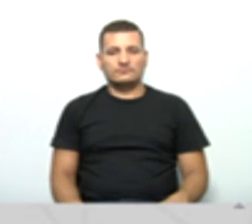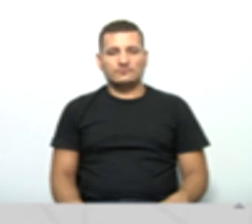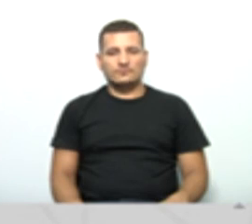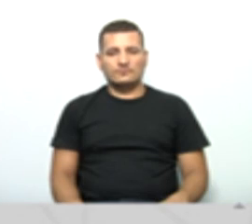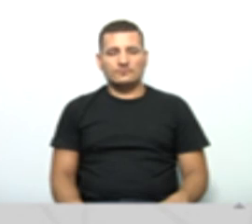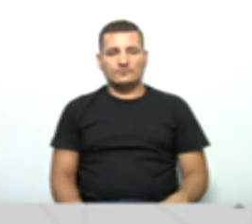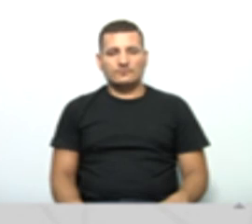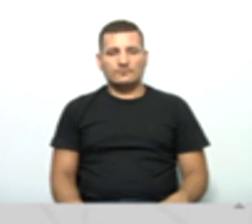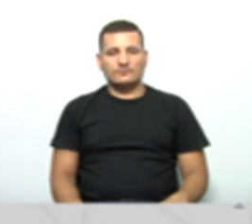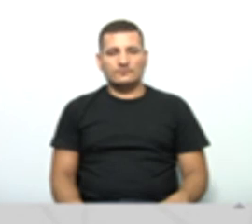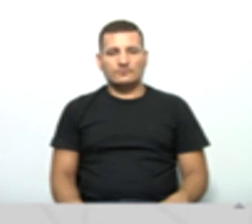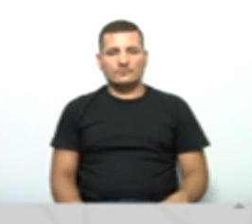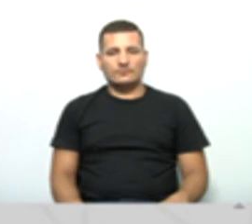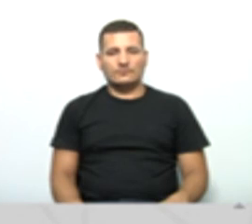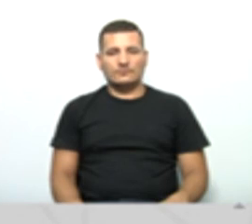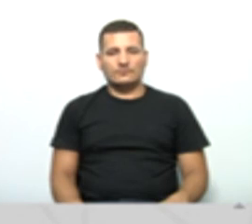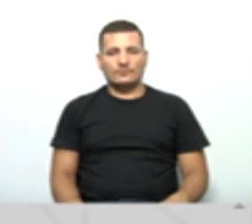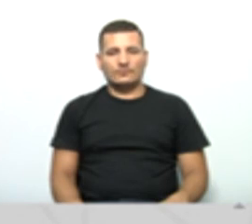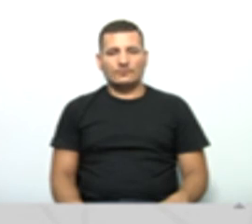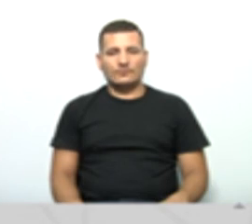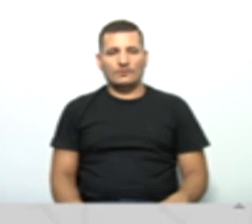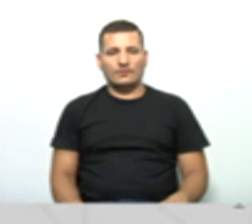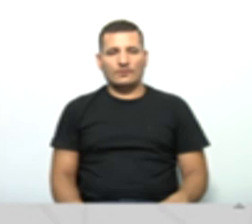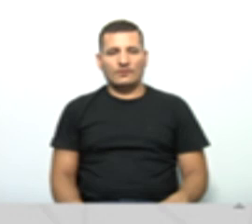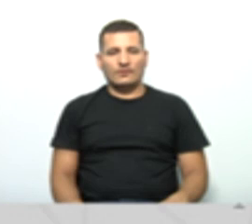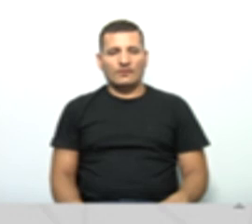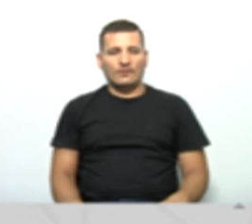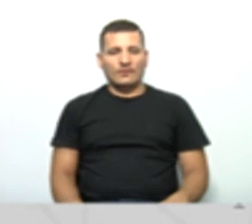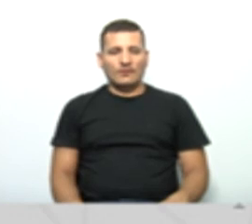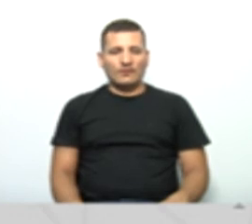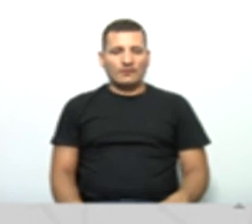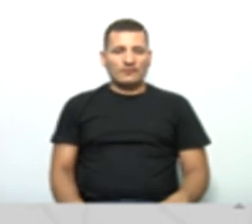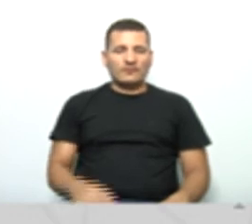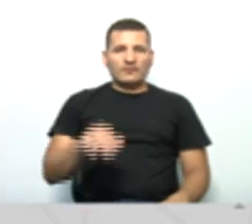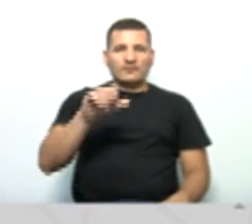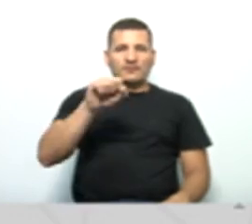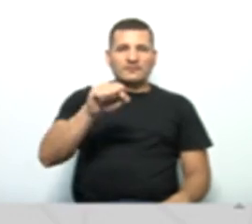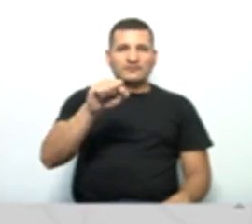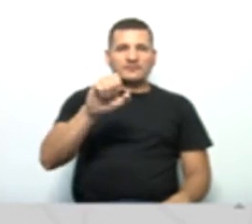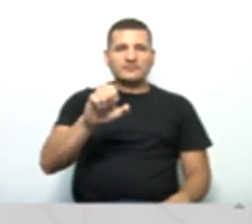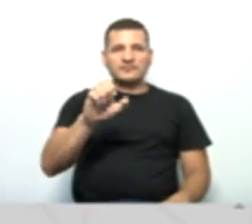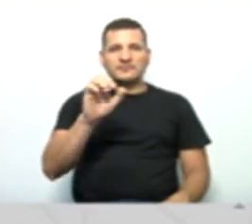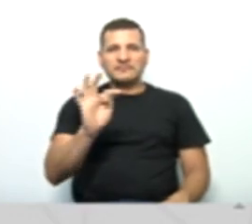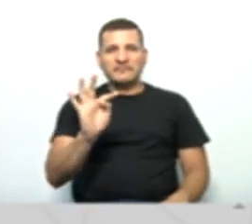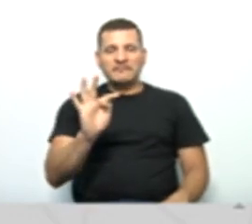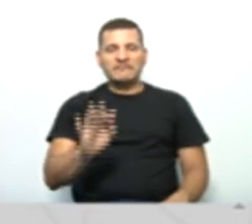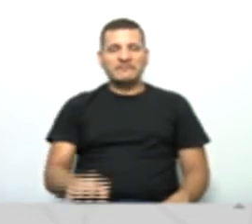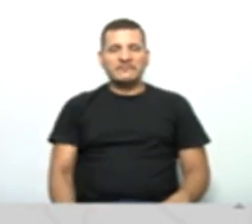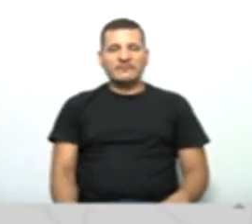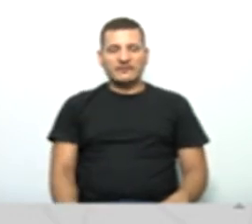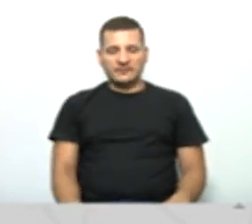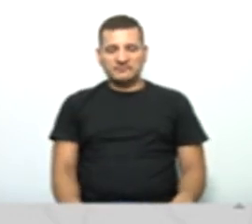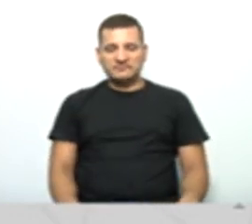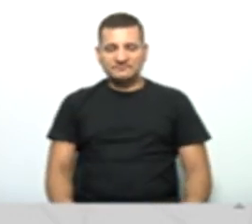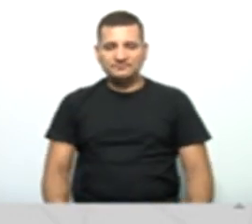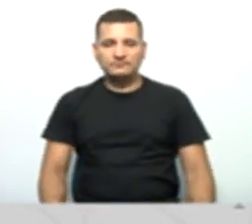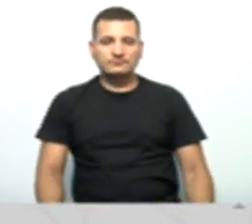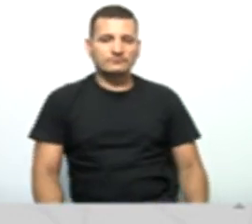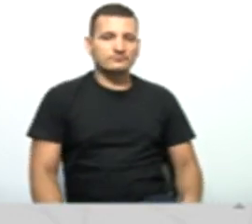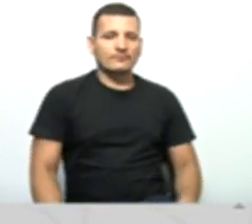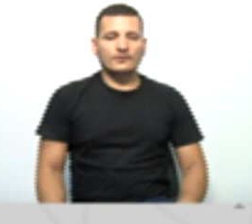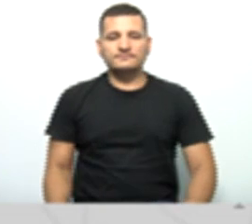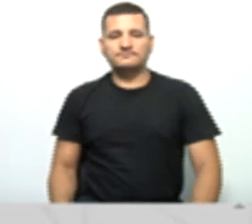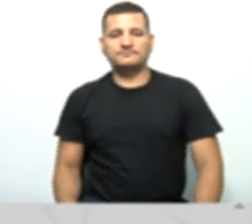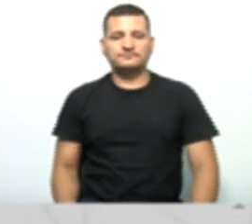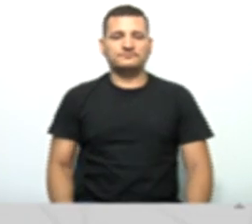lista tel. Ok? Continuando aqui. E o set? Vamos falar sobre o 7,